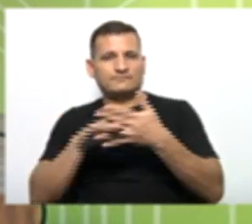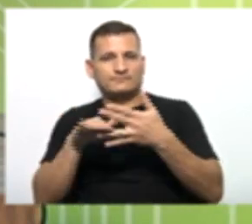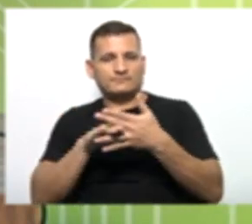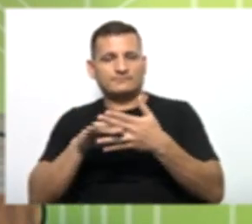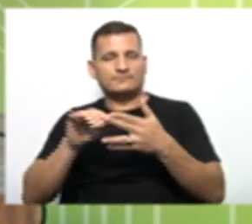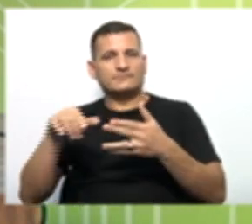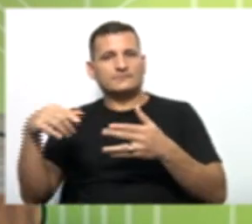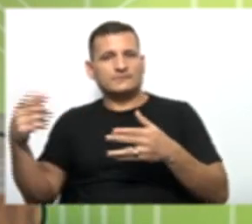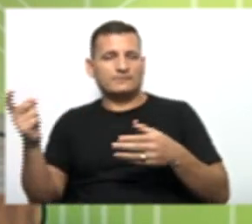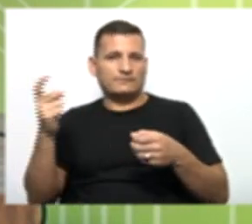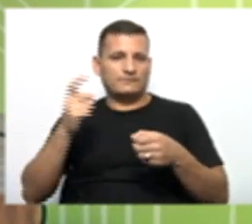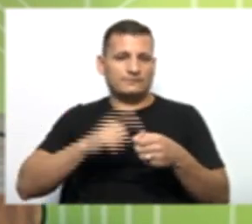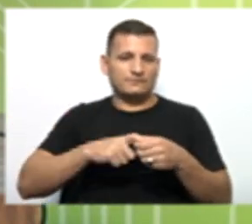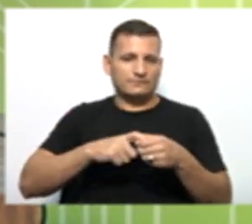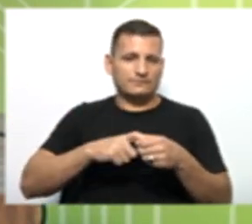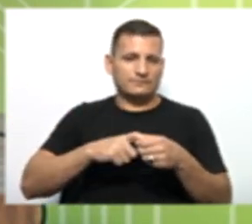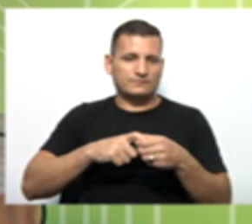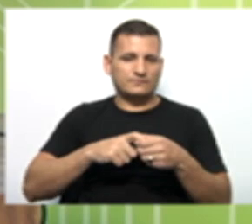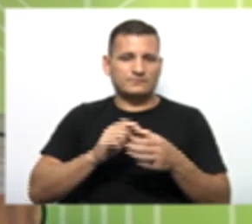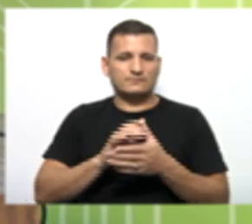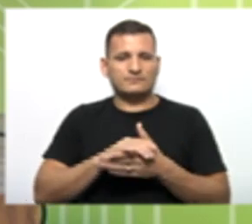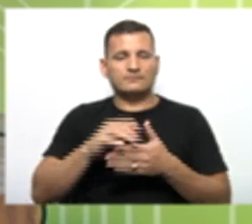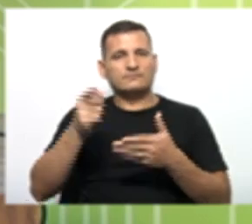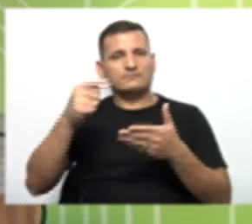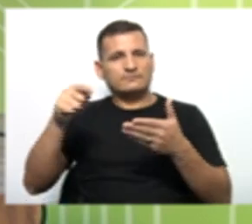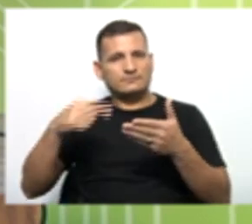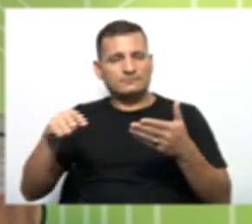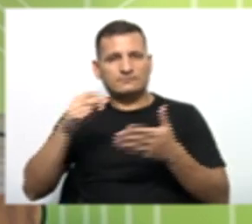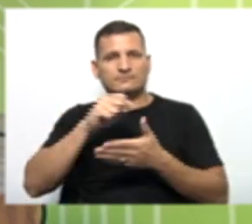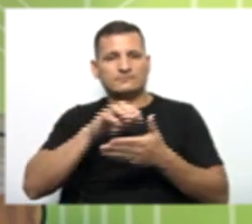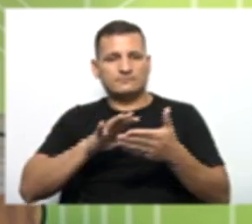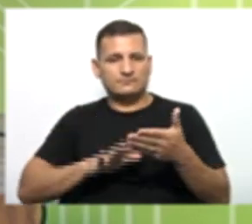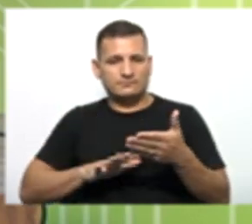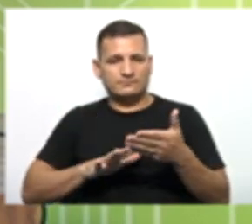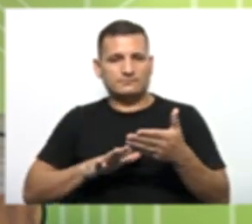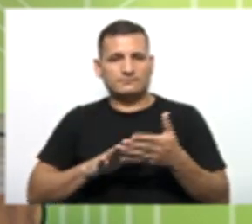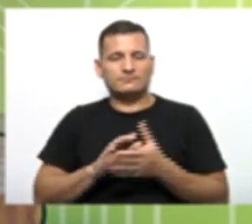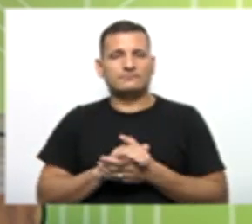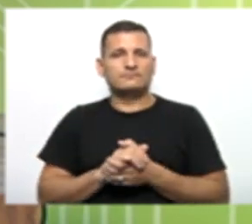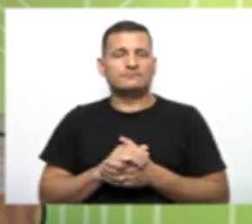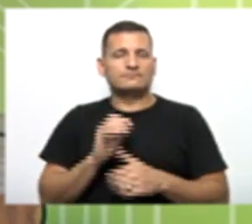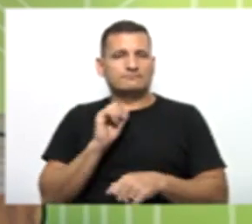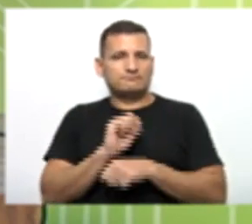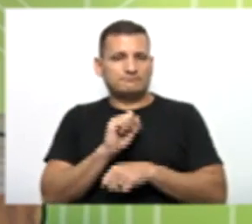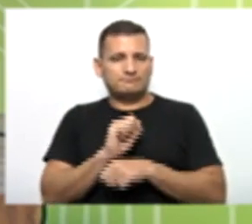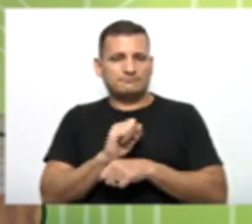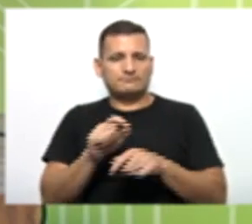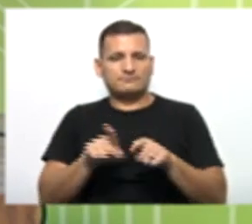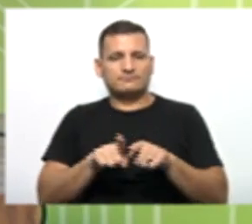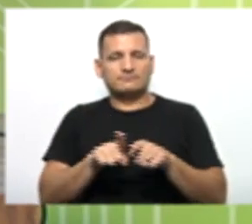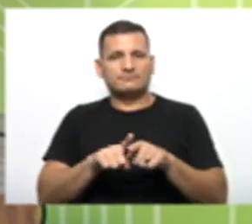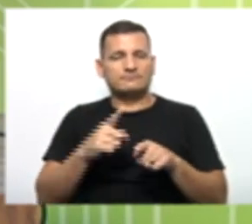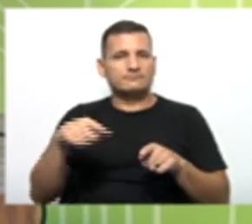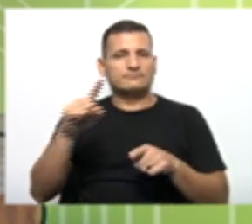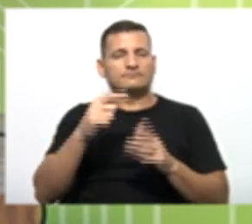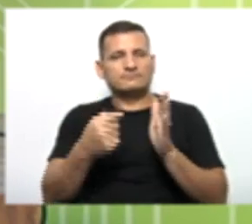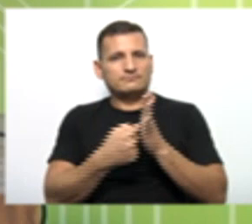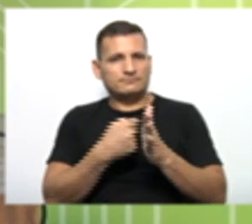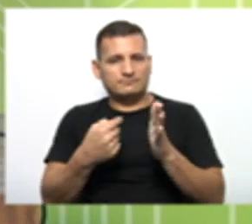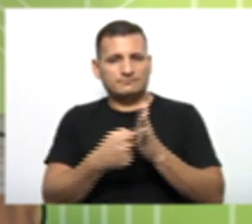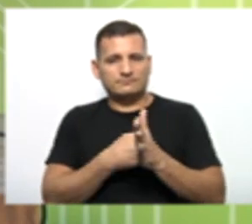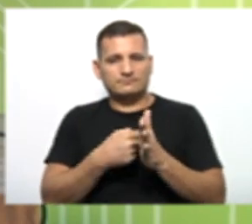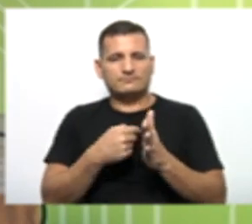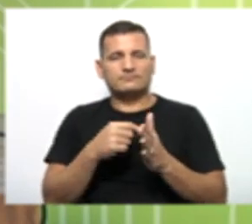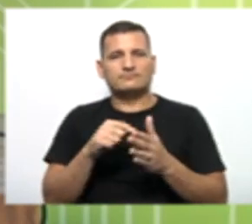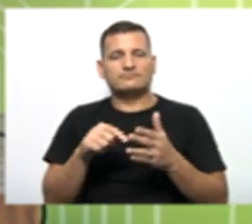para a correção de exercícios e também esperamos que vocês estejam mandando durante